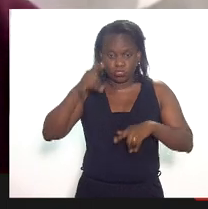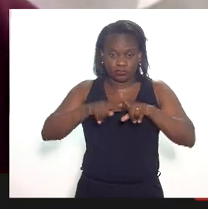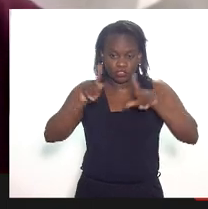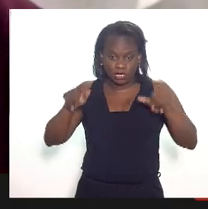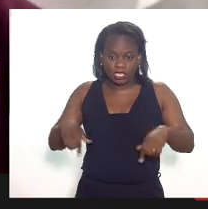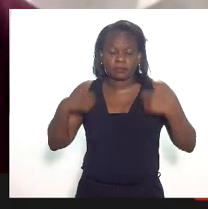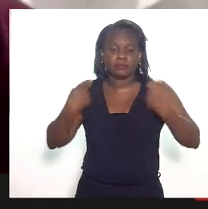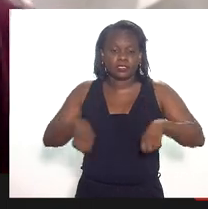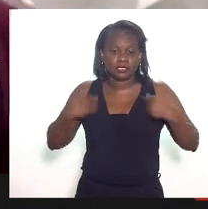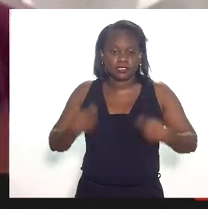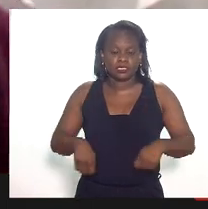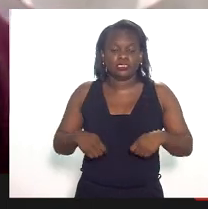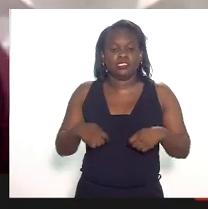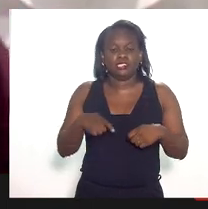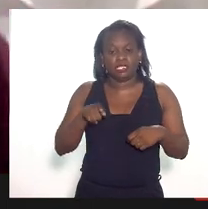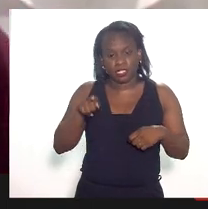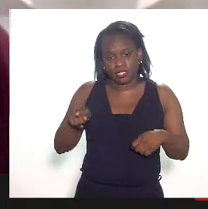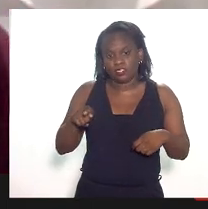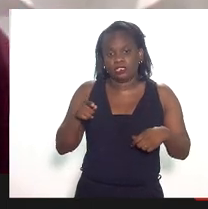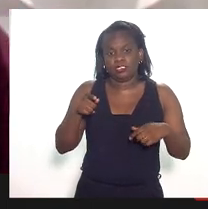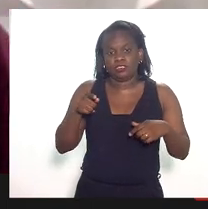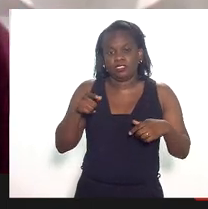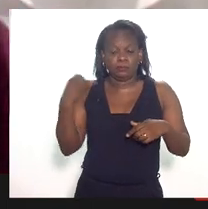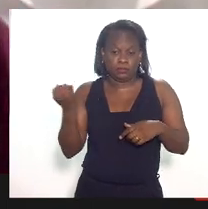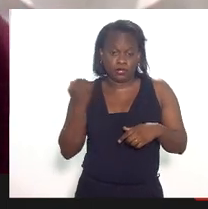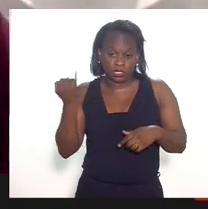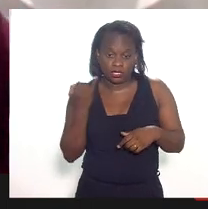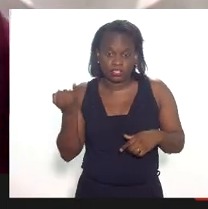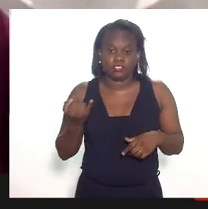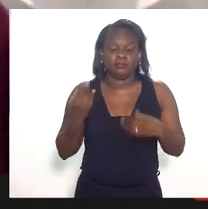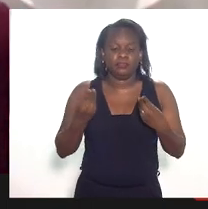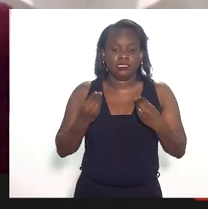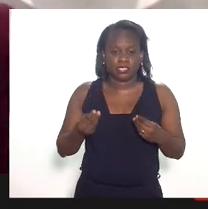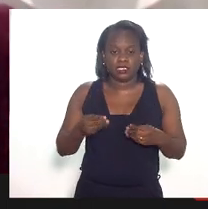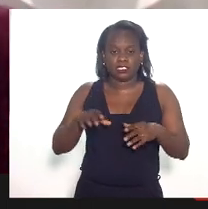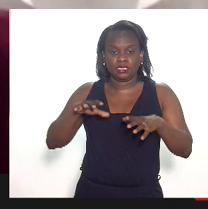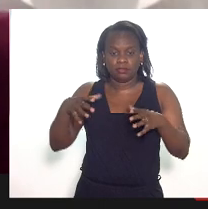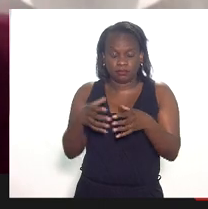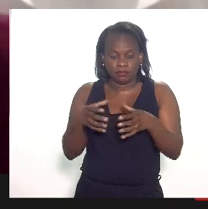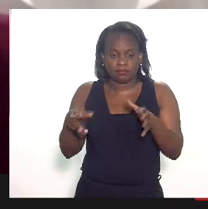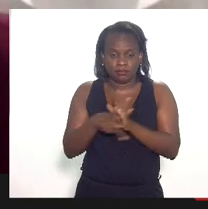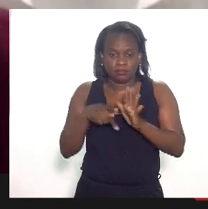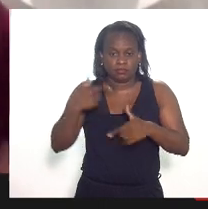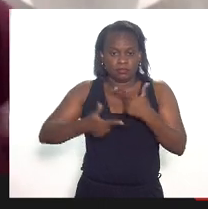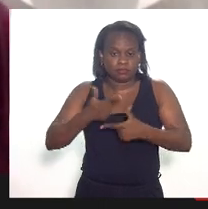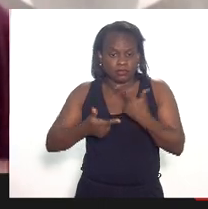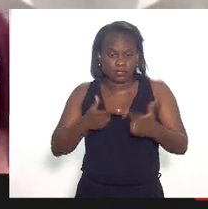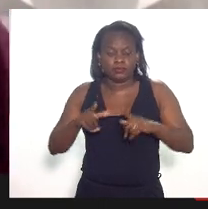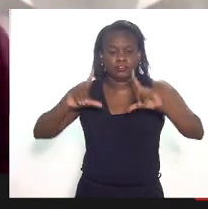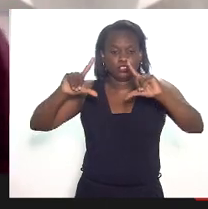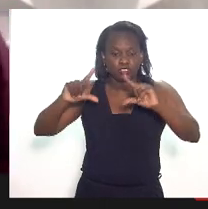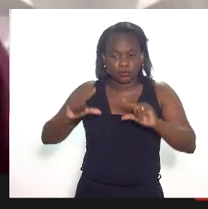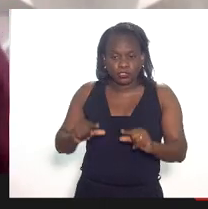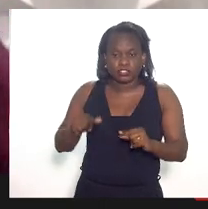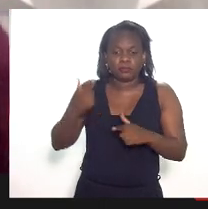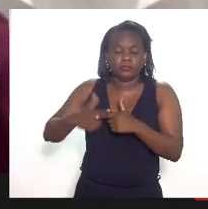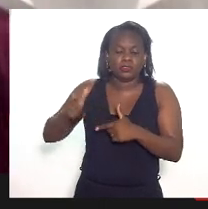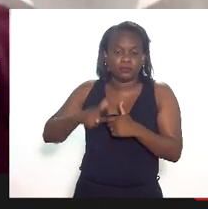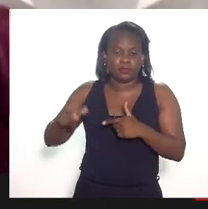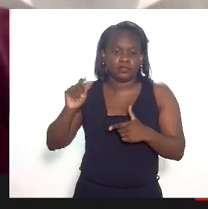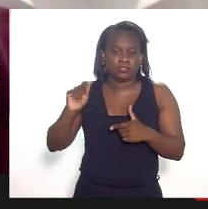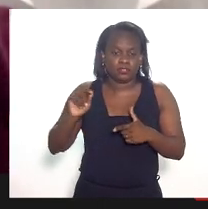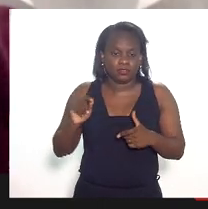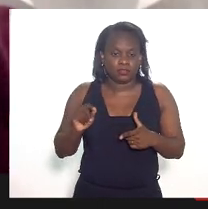que precisa, que é de vital importância para os quadros e para diminuir essa questão